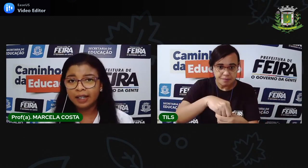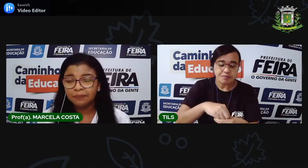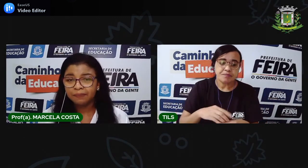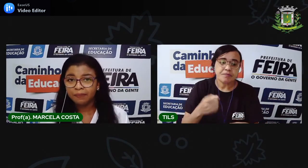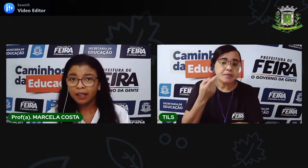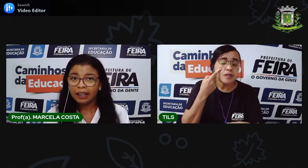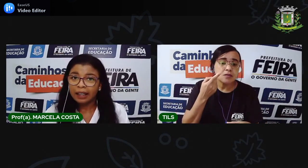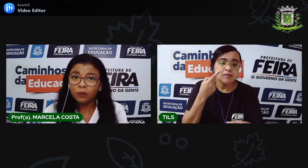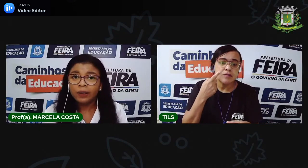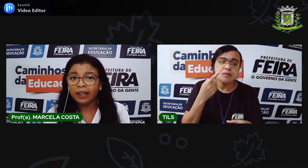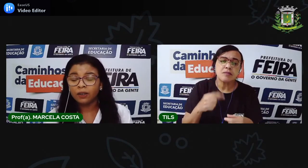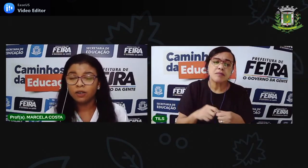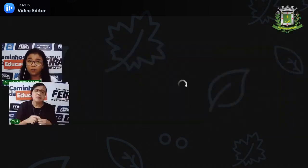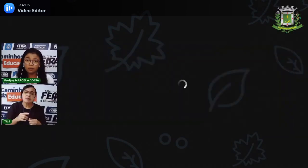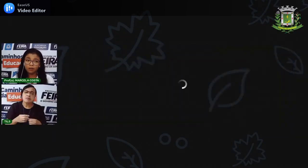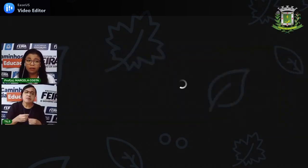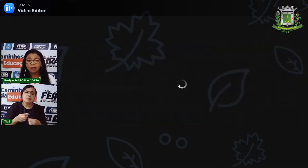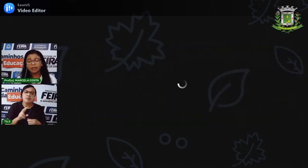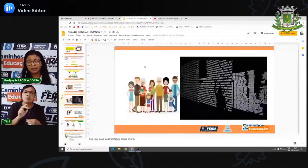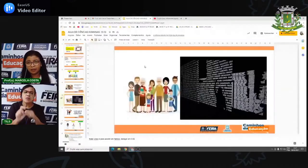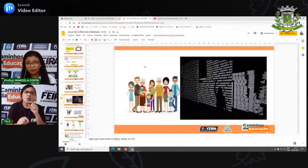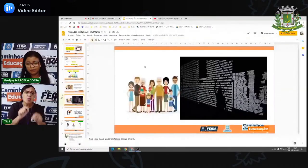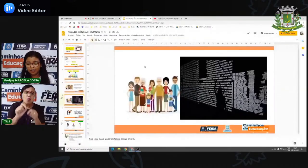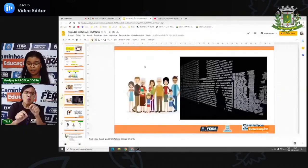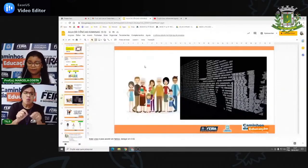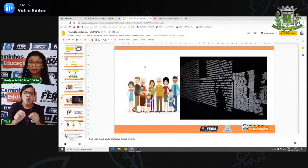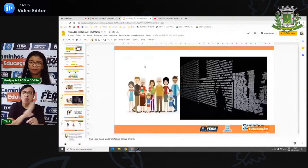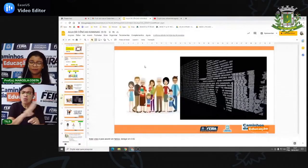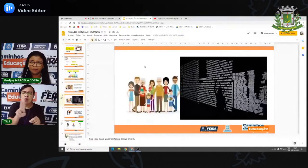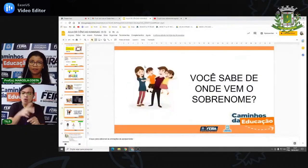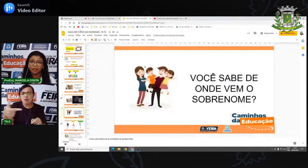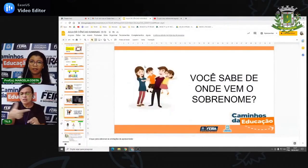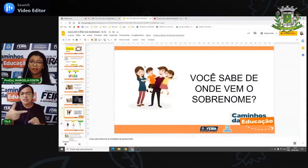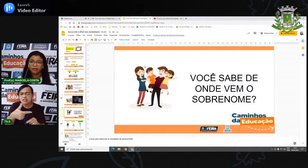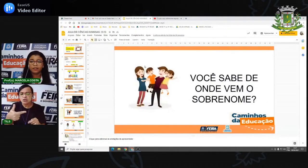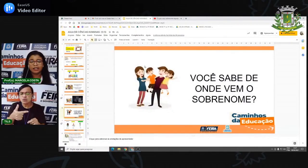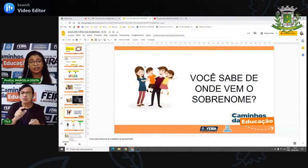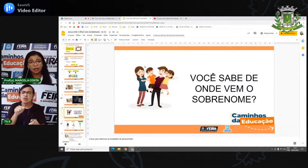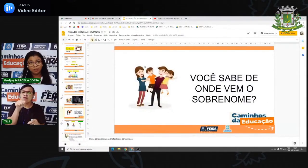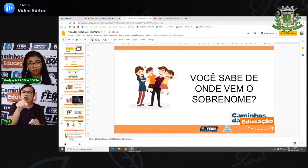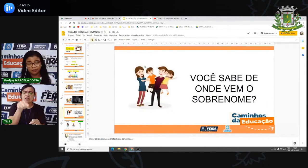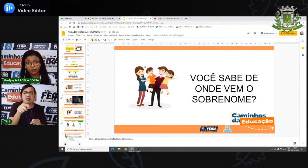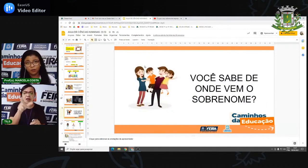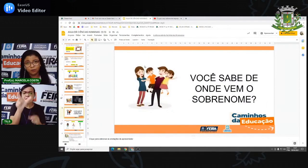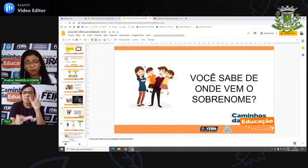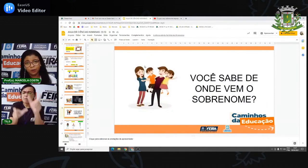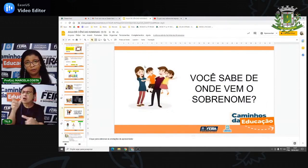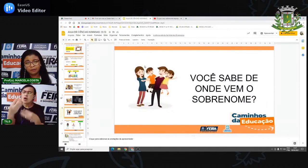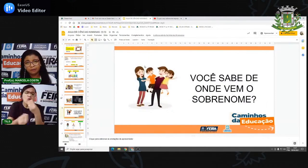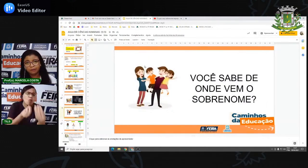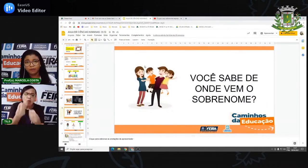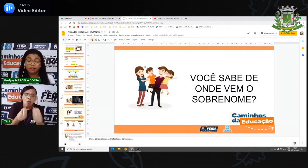vão me dizer o que é que o seu sobrenome representa para você. Você sabe de onde vem o seu